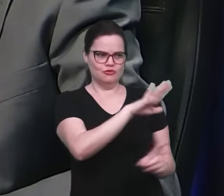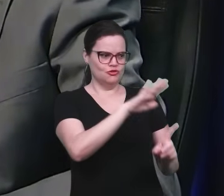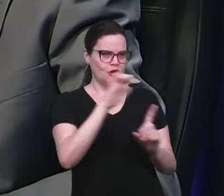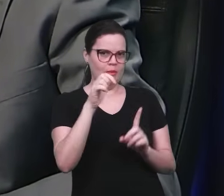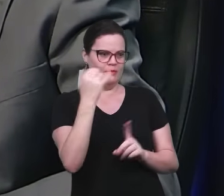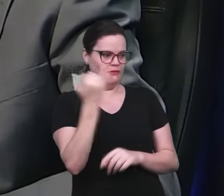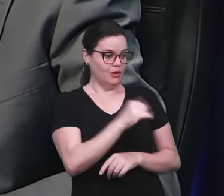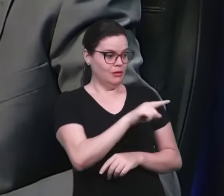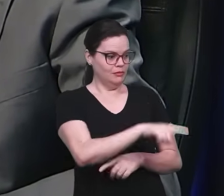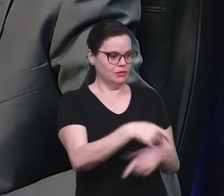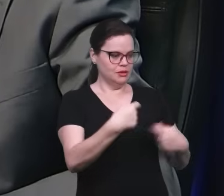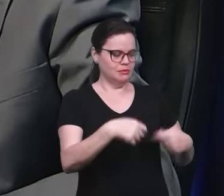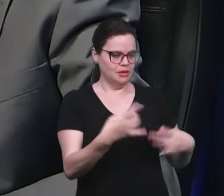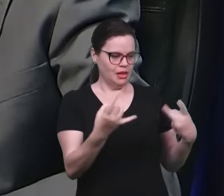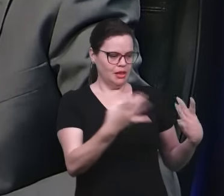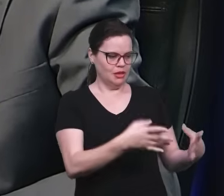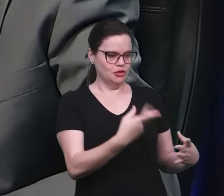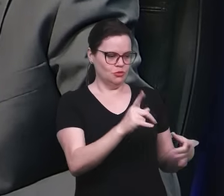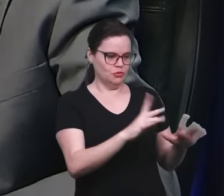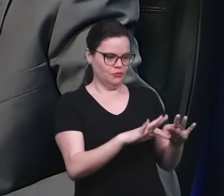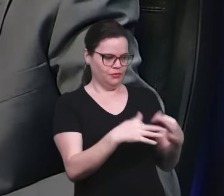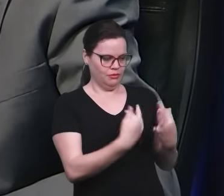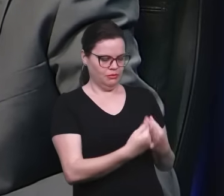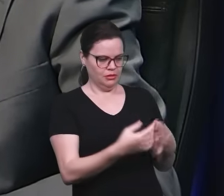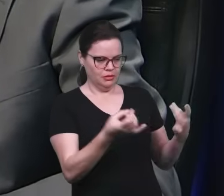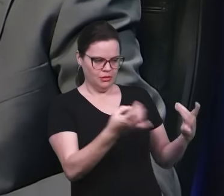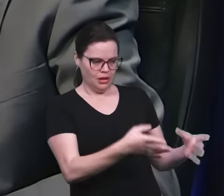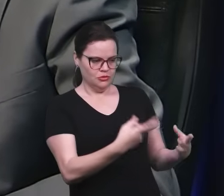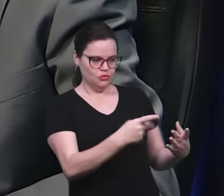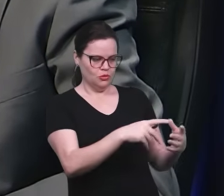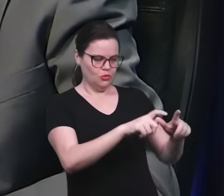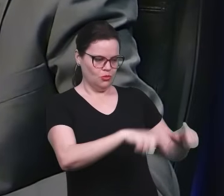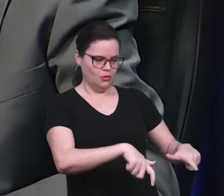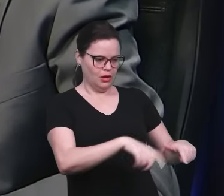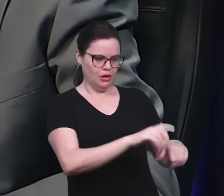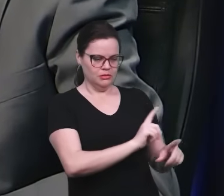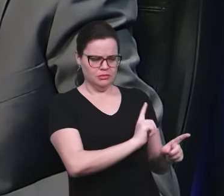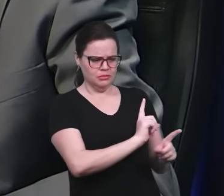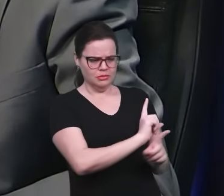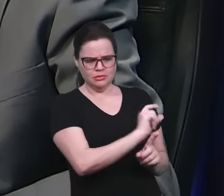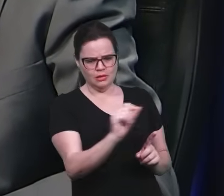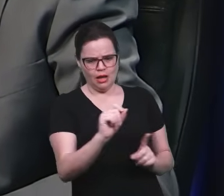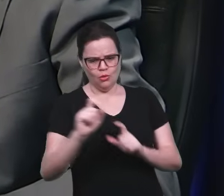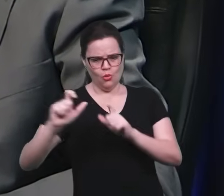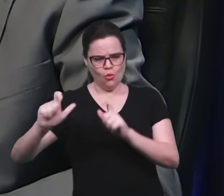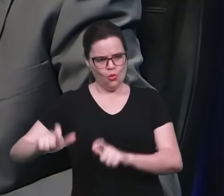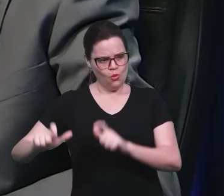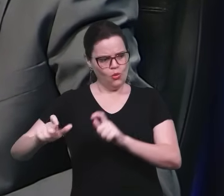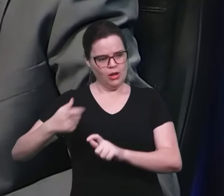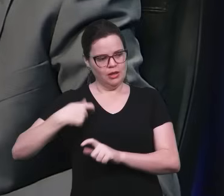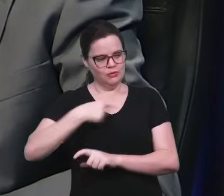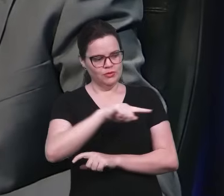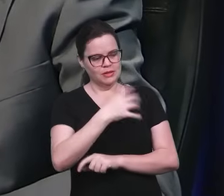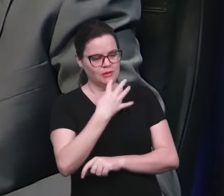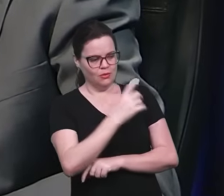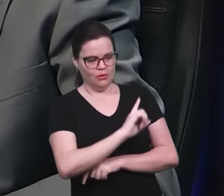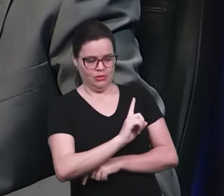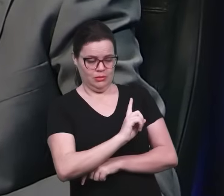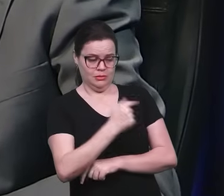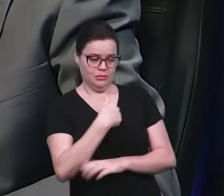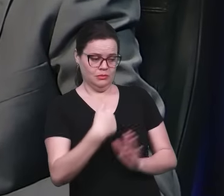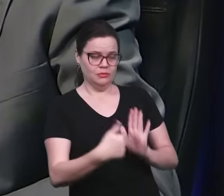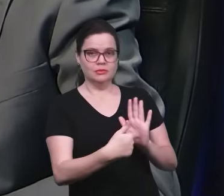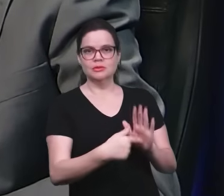terra, deixa a sua parentela, sai para uma terra que ele não conhecia Não conhecia. e